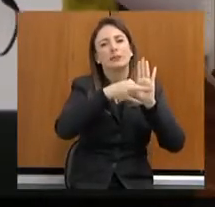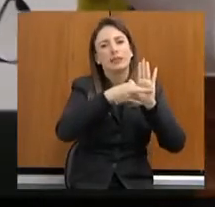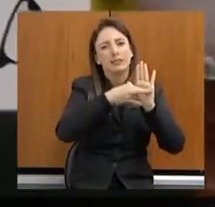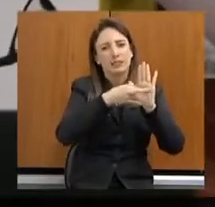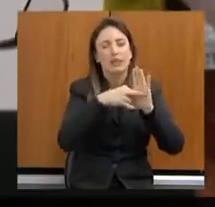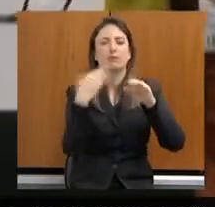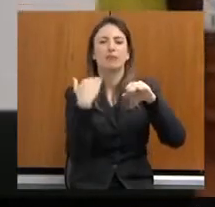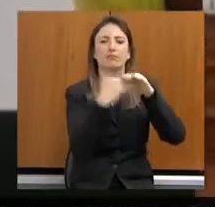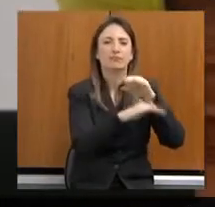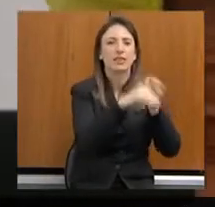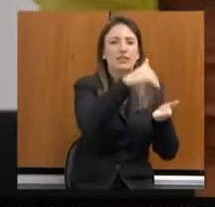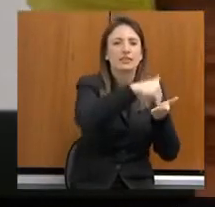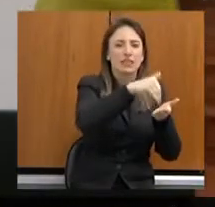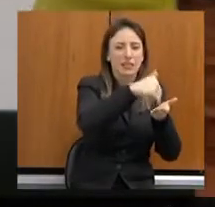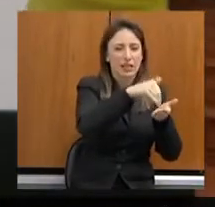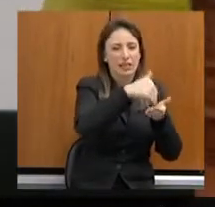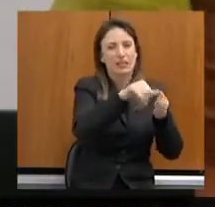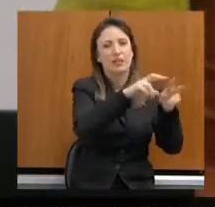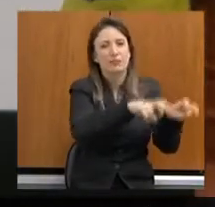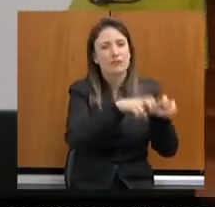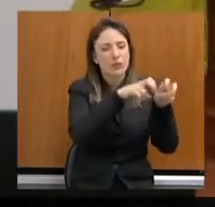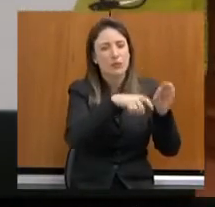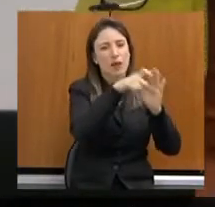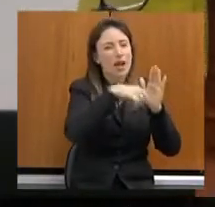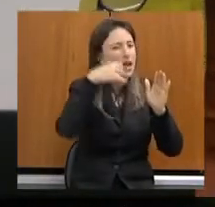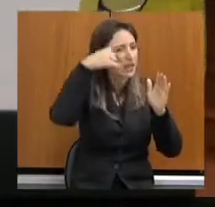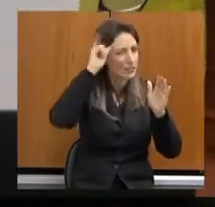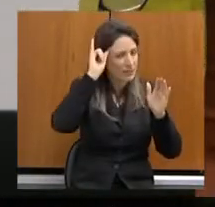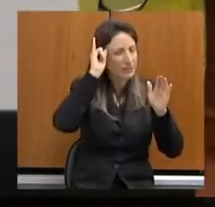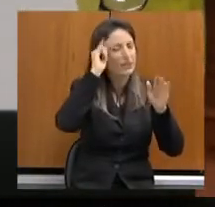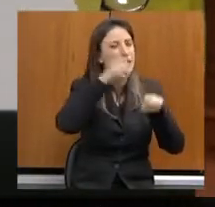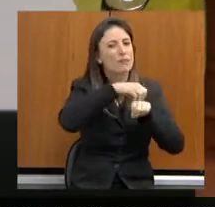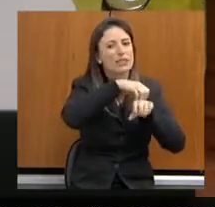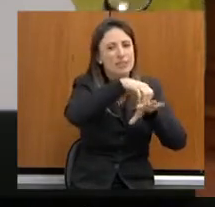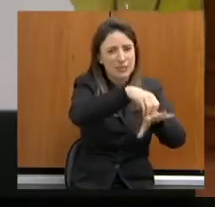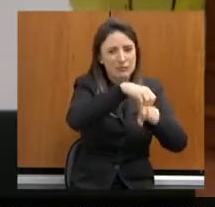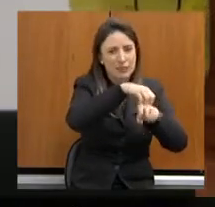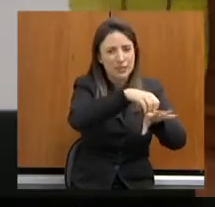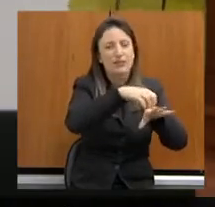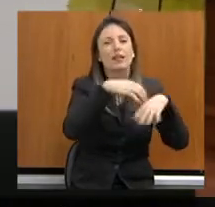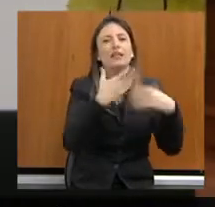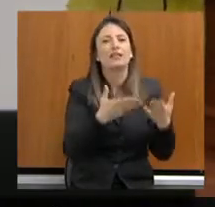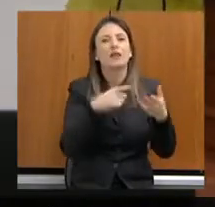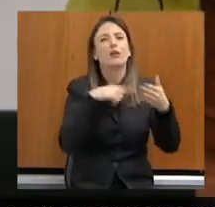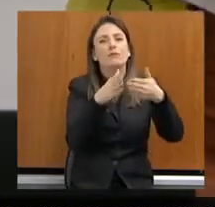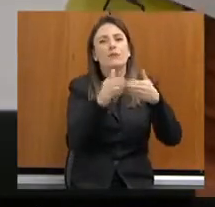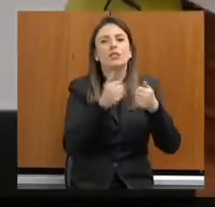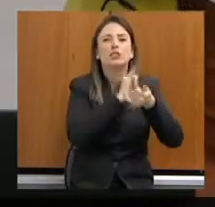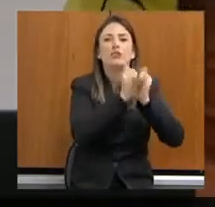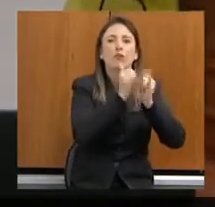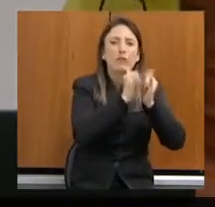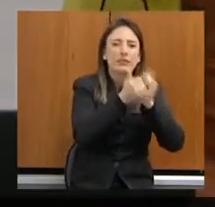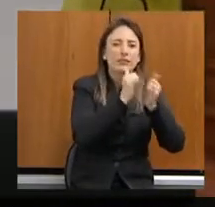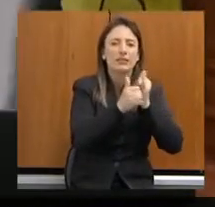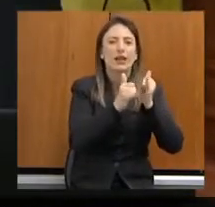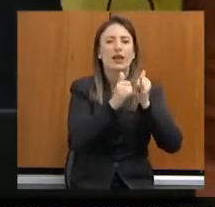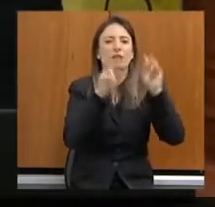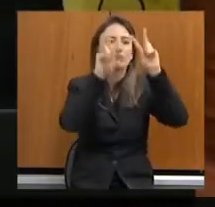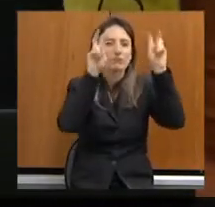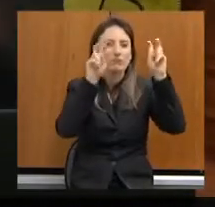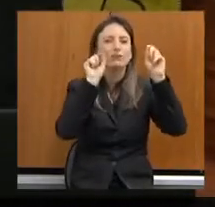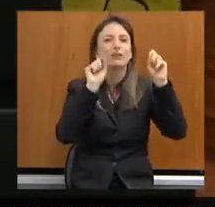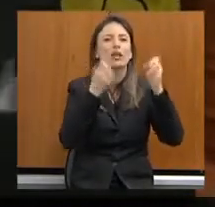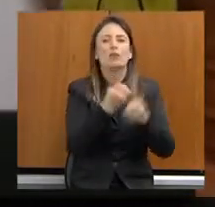encaminhado à secretaria de estado da agricultura pecuária e Abastecimento pedido de informações relativo ao quantitativo